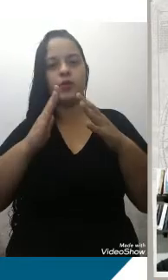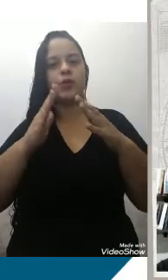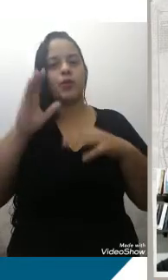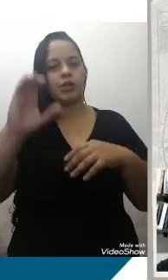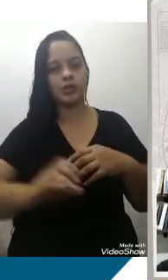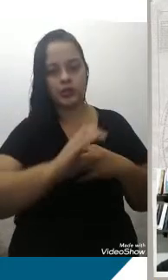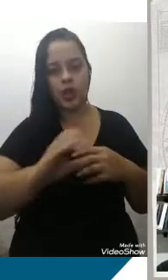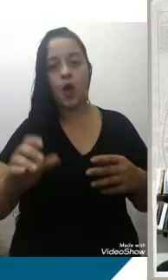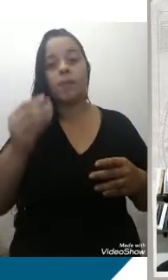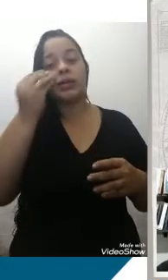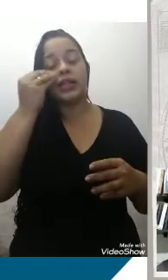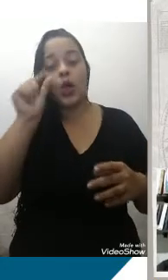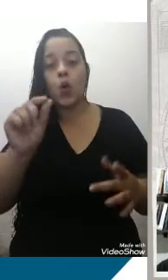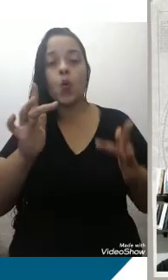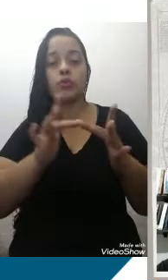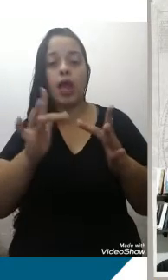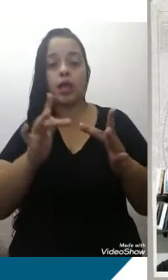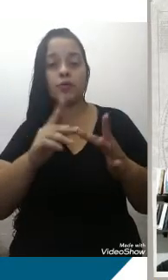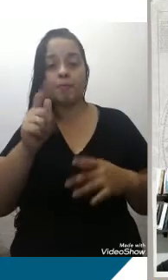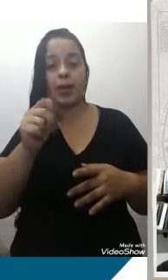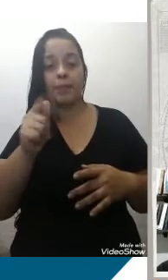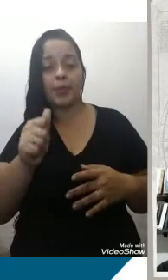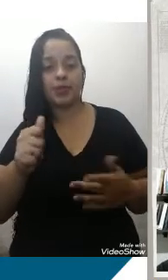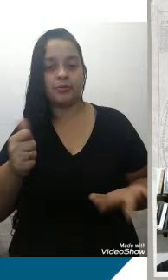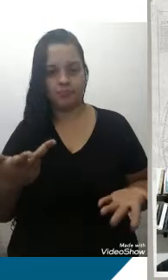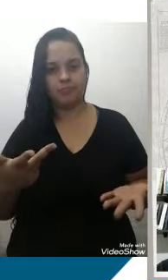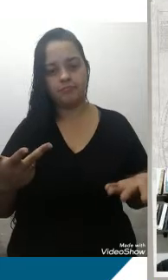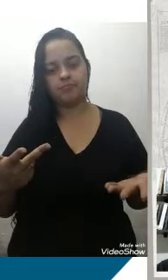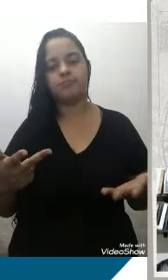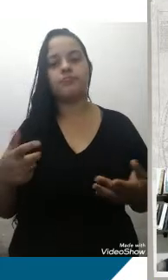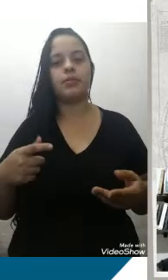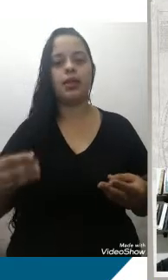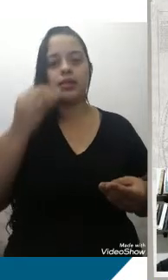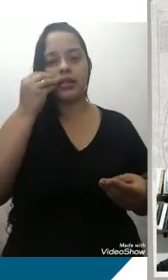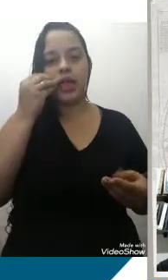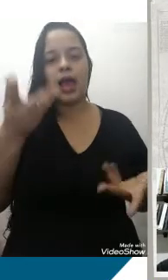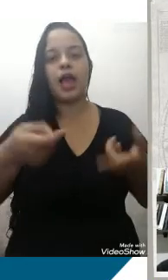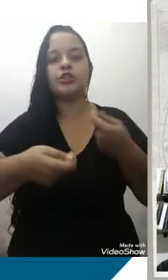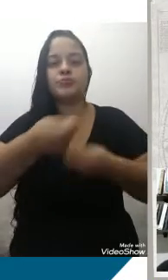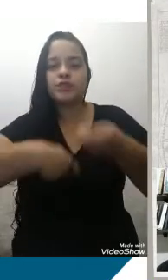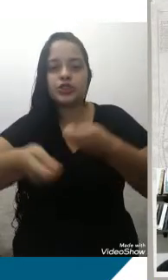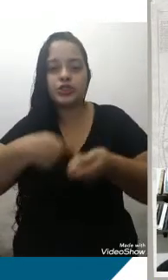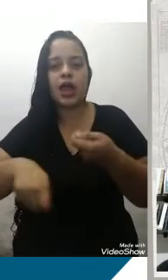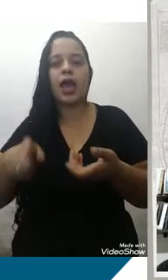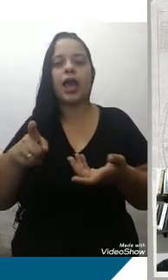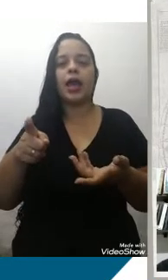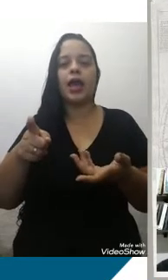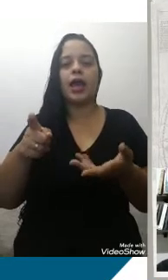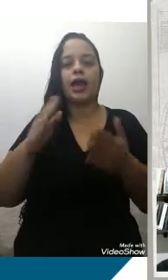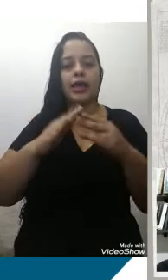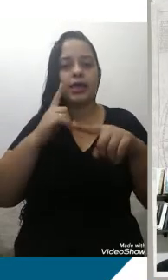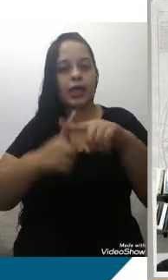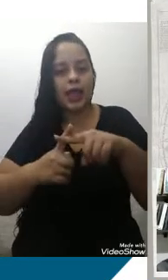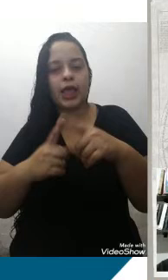contato com o Papa e assim pedir autorização para poderem administrar as igrejas,